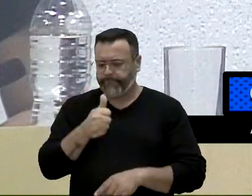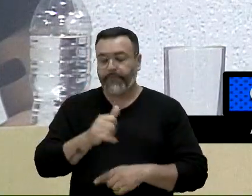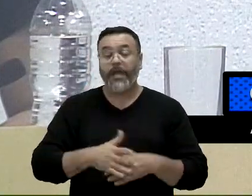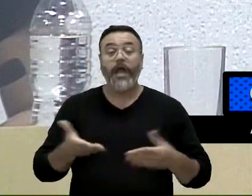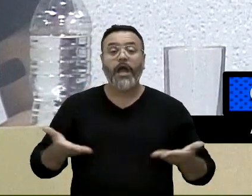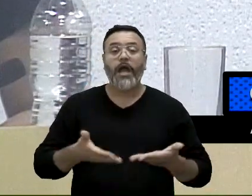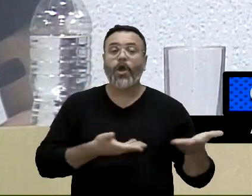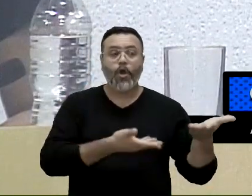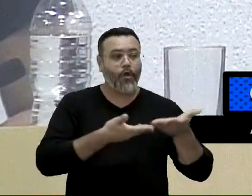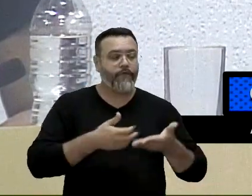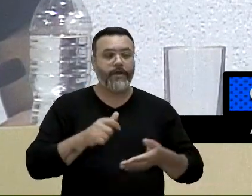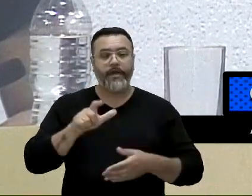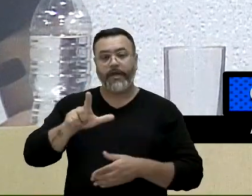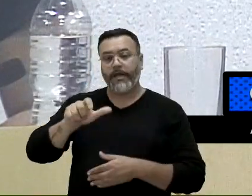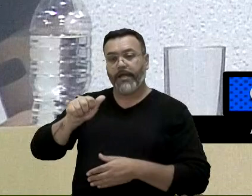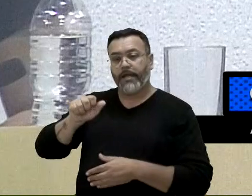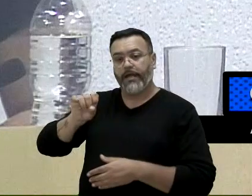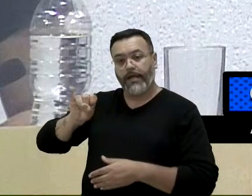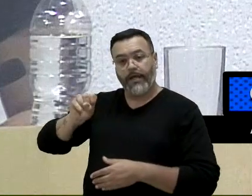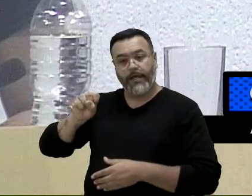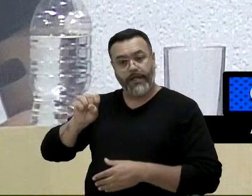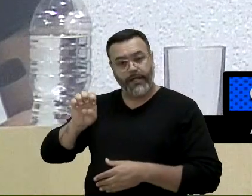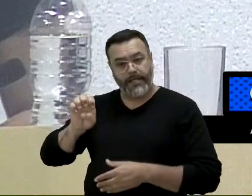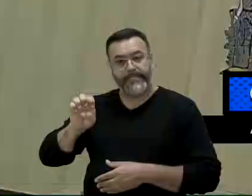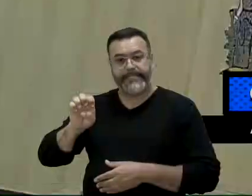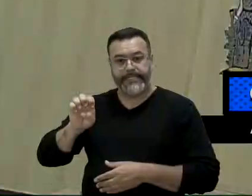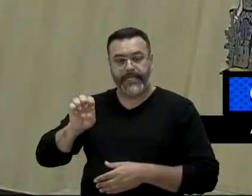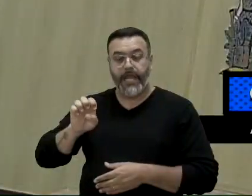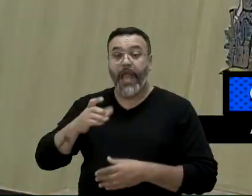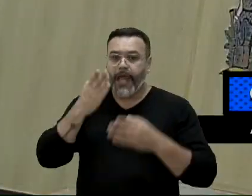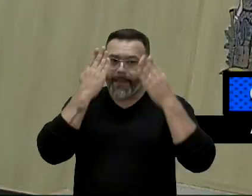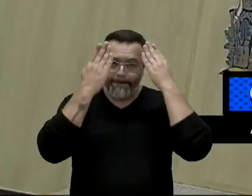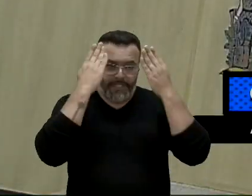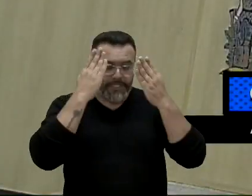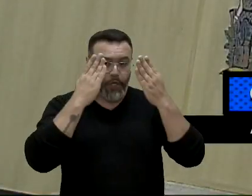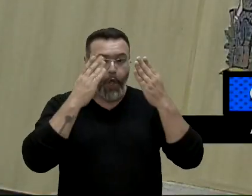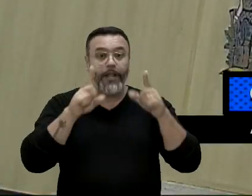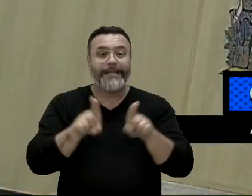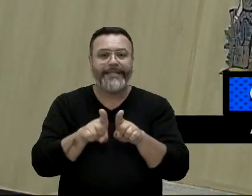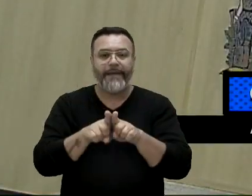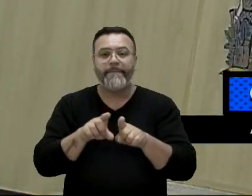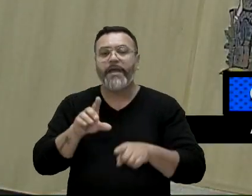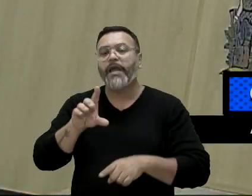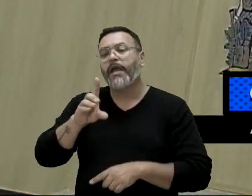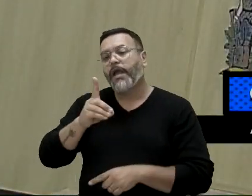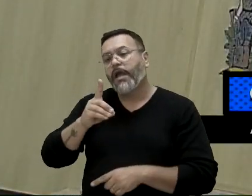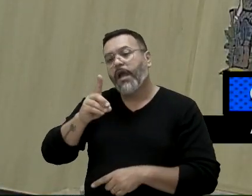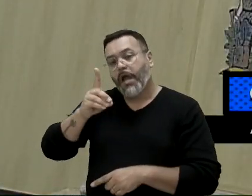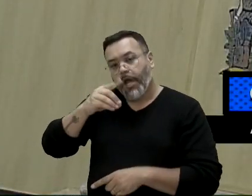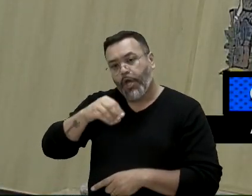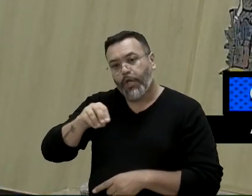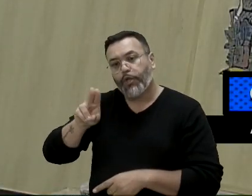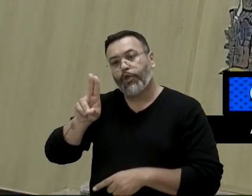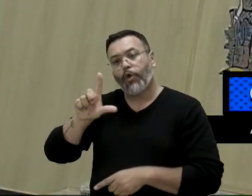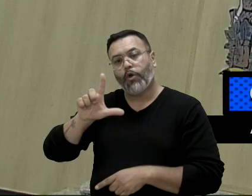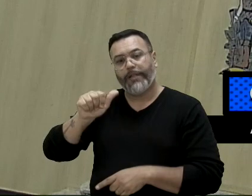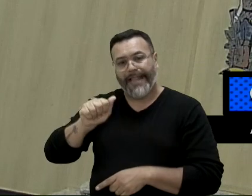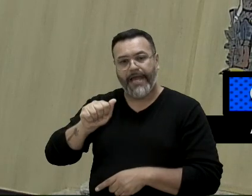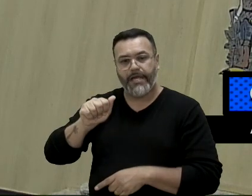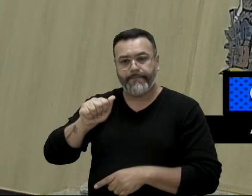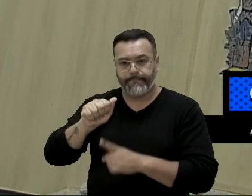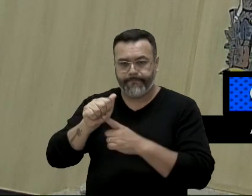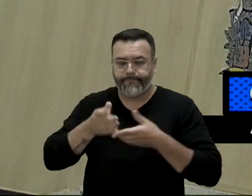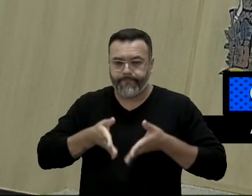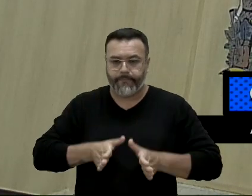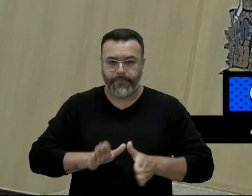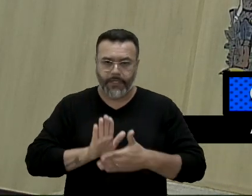Laís, psicóloga e doula, para contar um pouquinho para a gente da campanha, falar um pouquinho também da saúde mental, né,